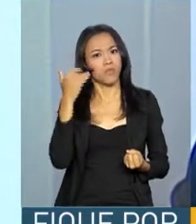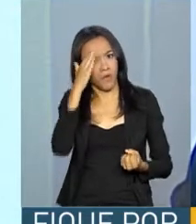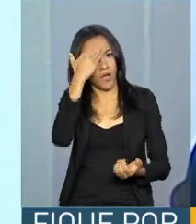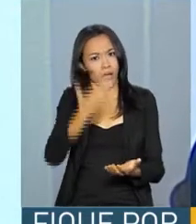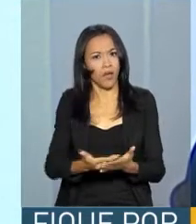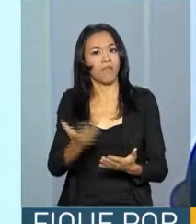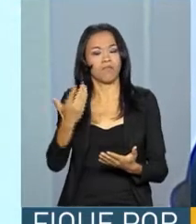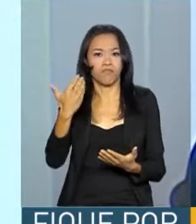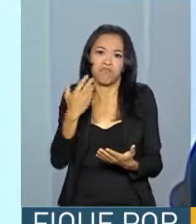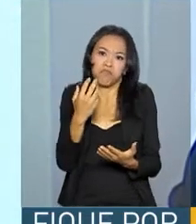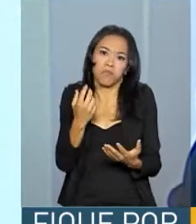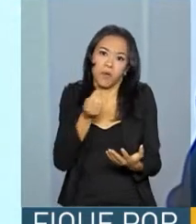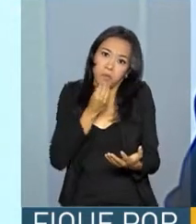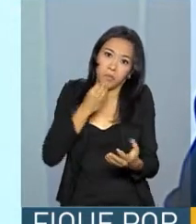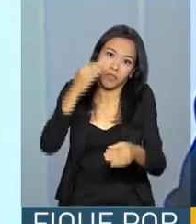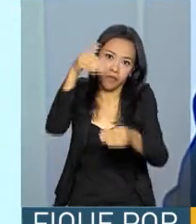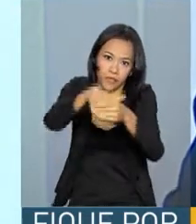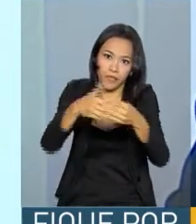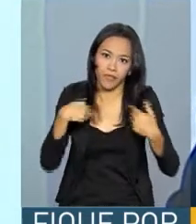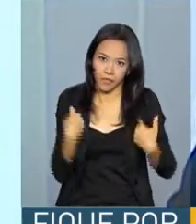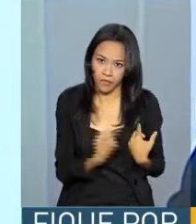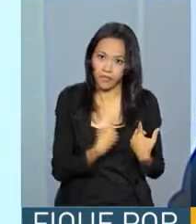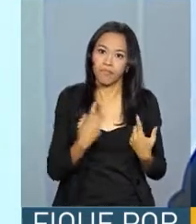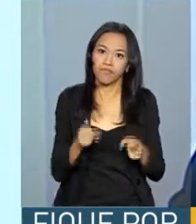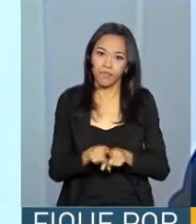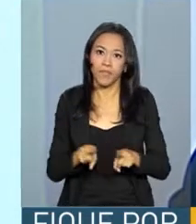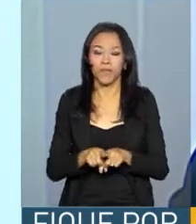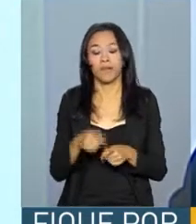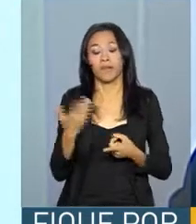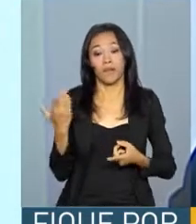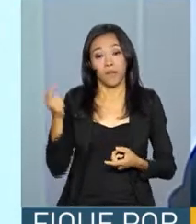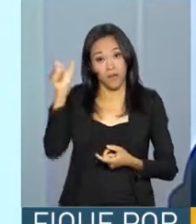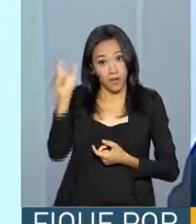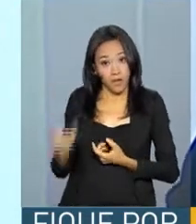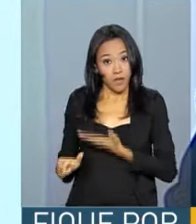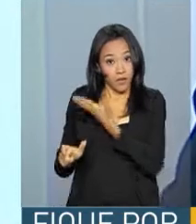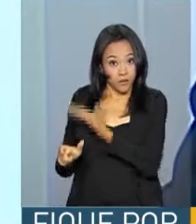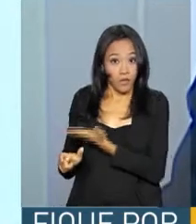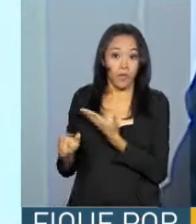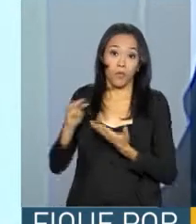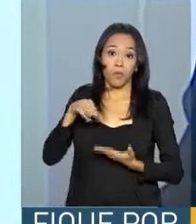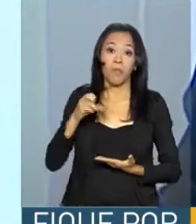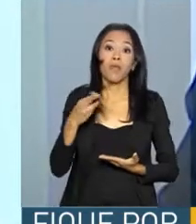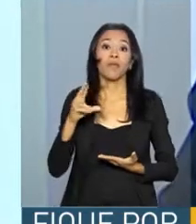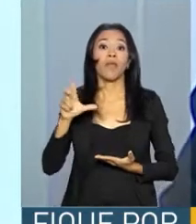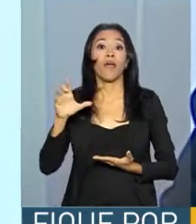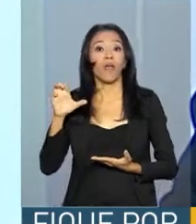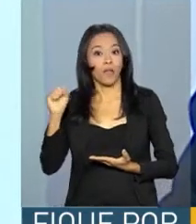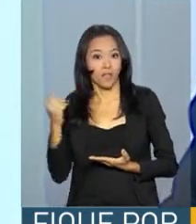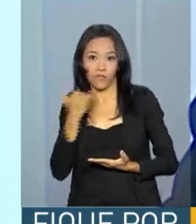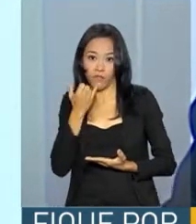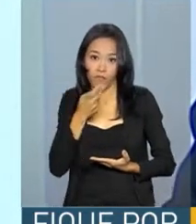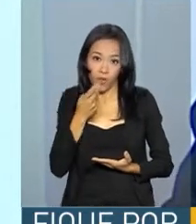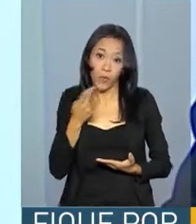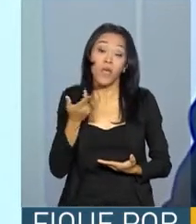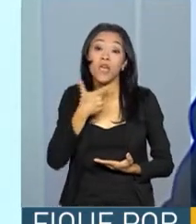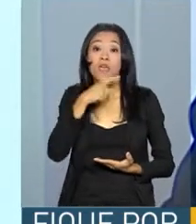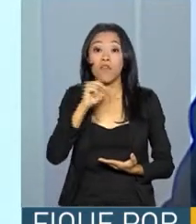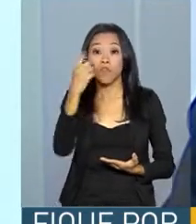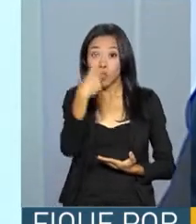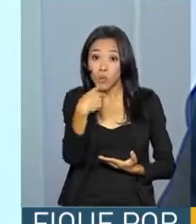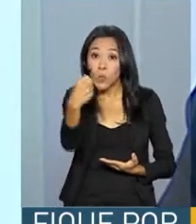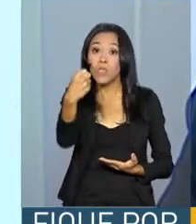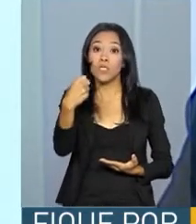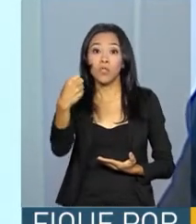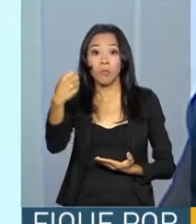na próxima eleição. E mais ainda, o Meirelles já disse isso, mas quem for candidato não vai poder deixar de dizer